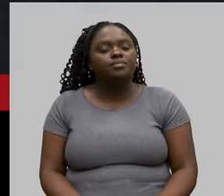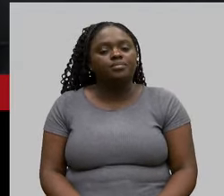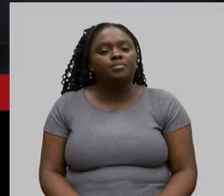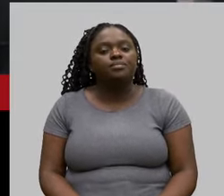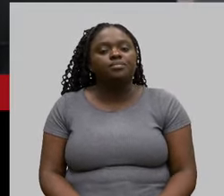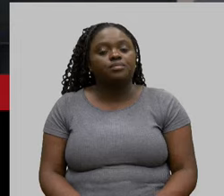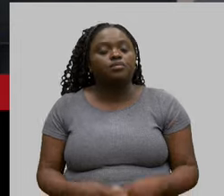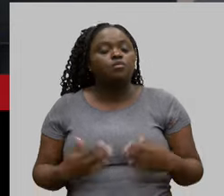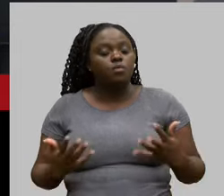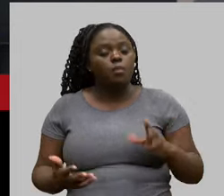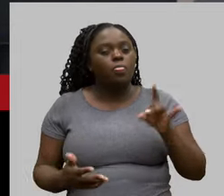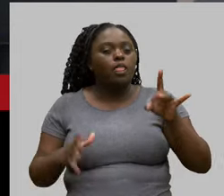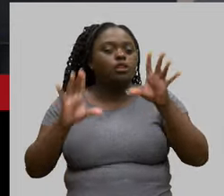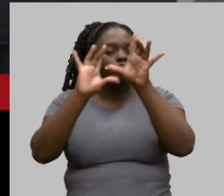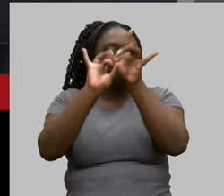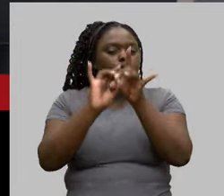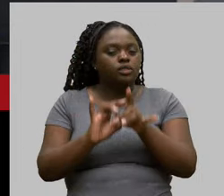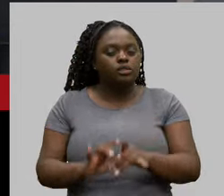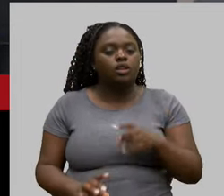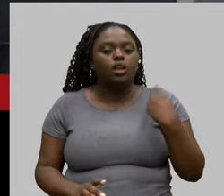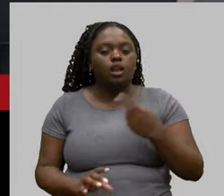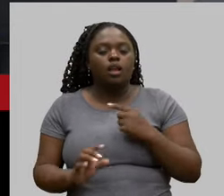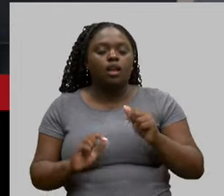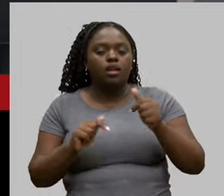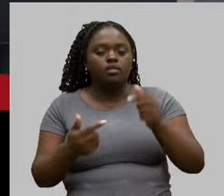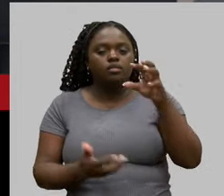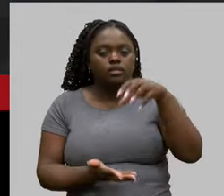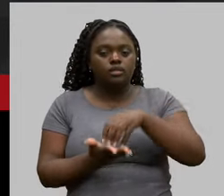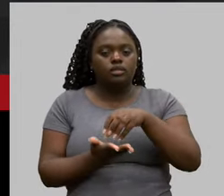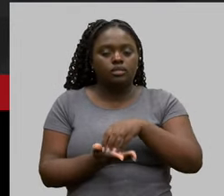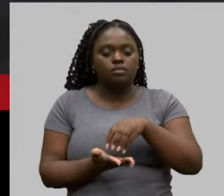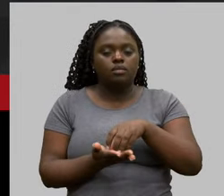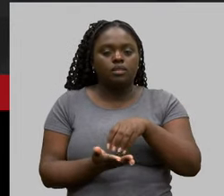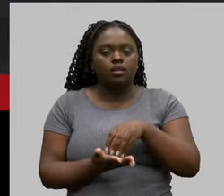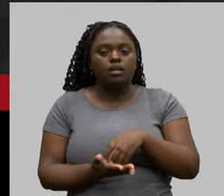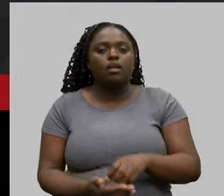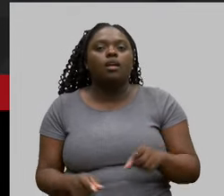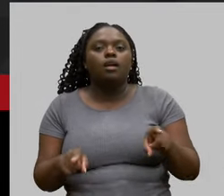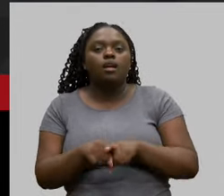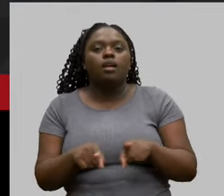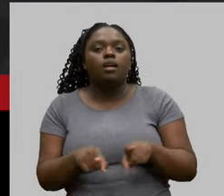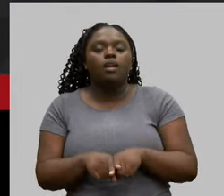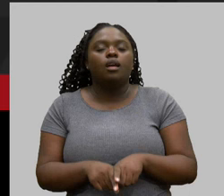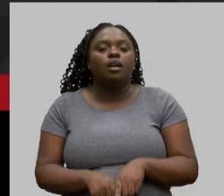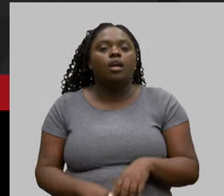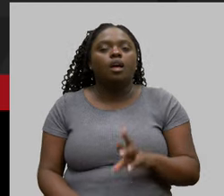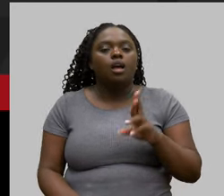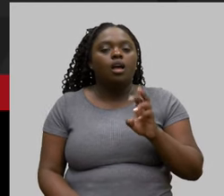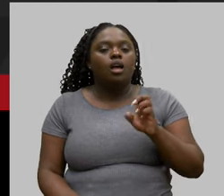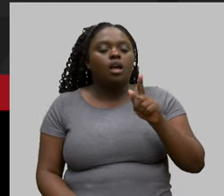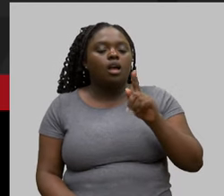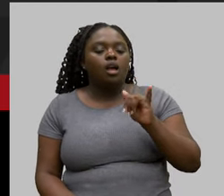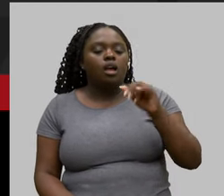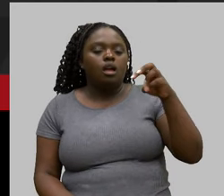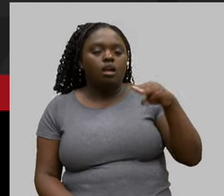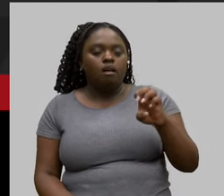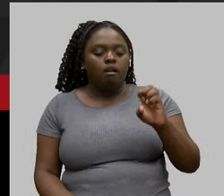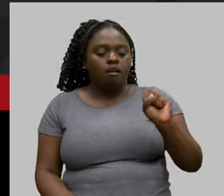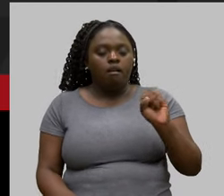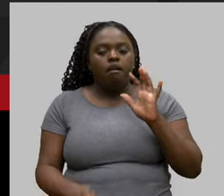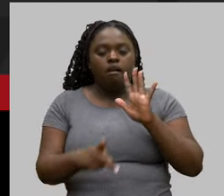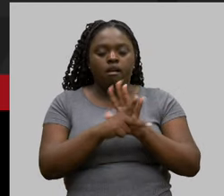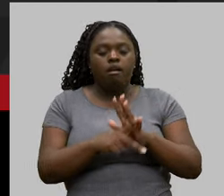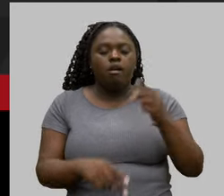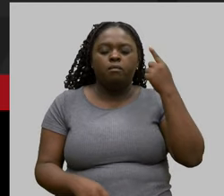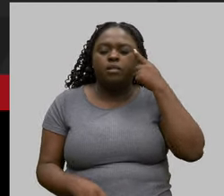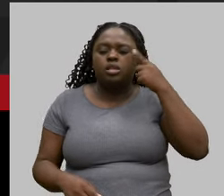contextualização sobre a nossa atuação aqui do departamento com relação aos regimes próprios de Previdência Social e pensar um pouco aí nos desafios